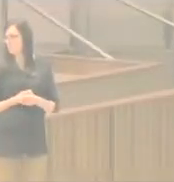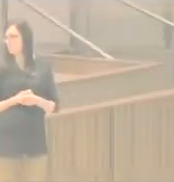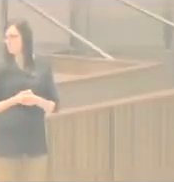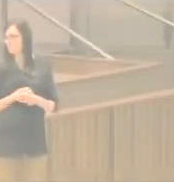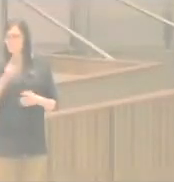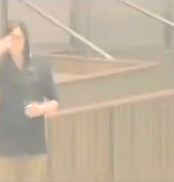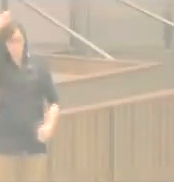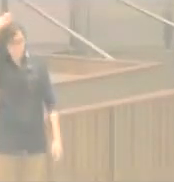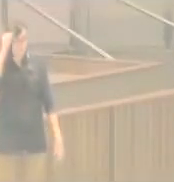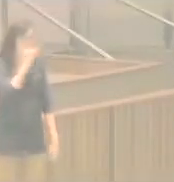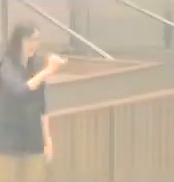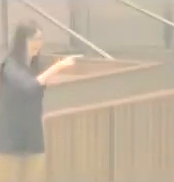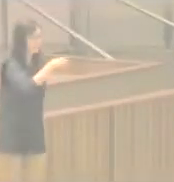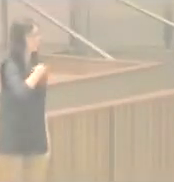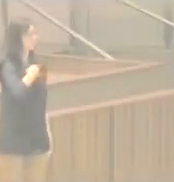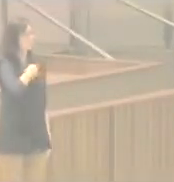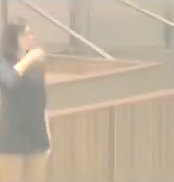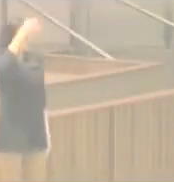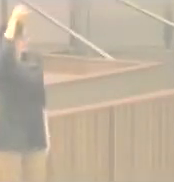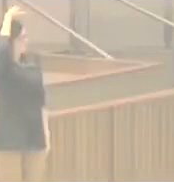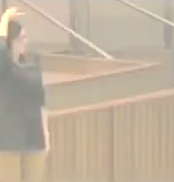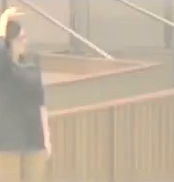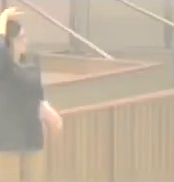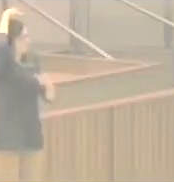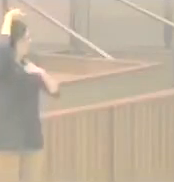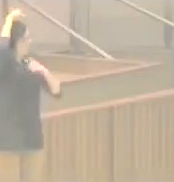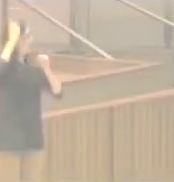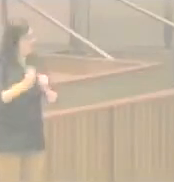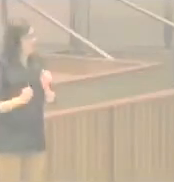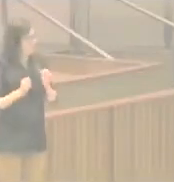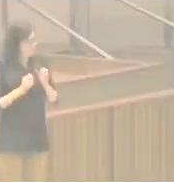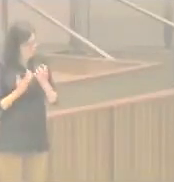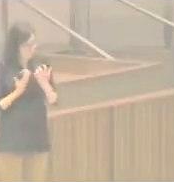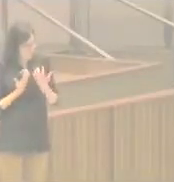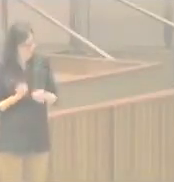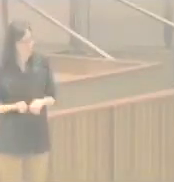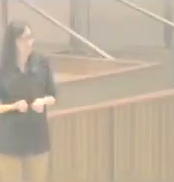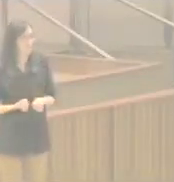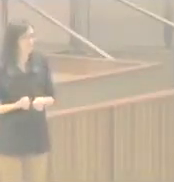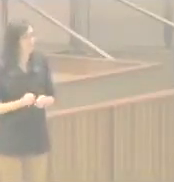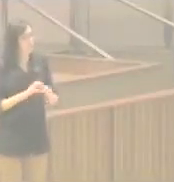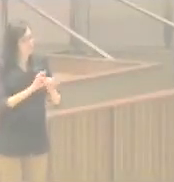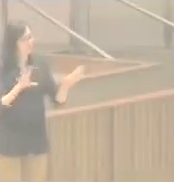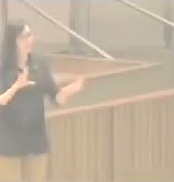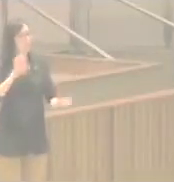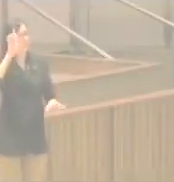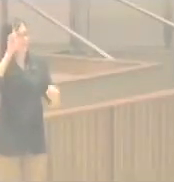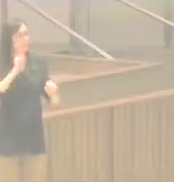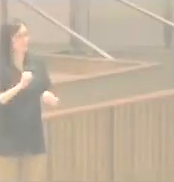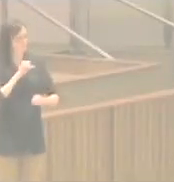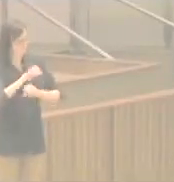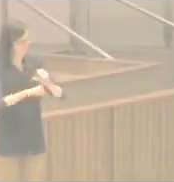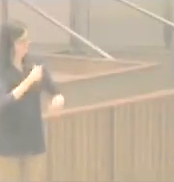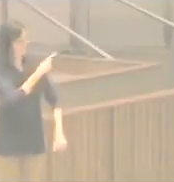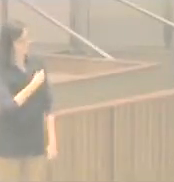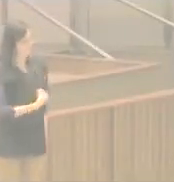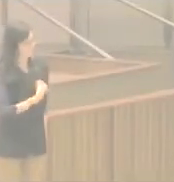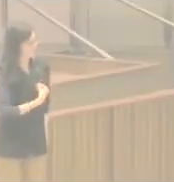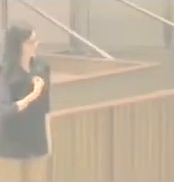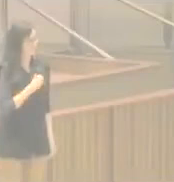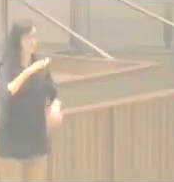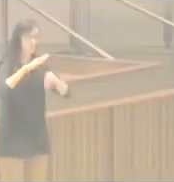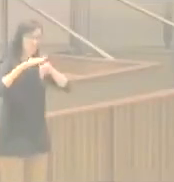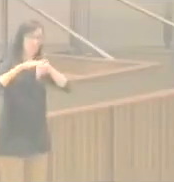a voz do Espírito aí no teu coração, deixa a obra de Deus acontecer na tua vida do jeito